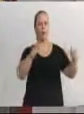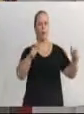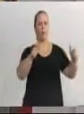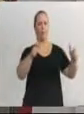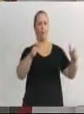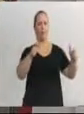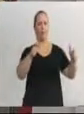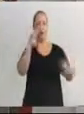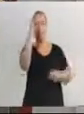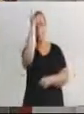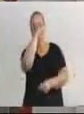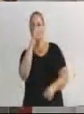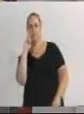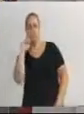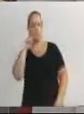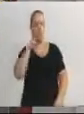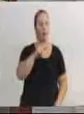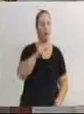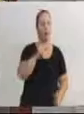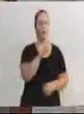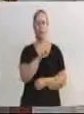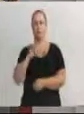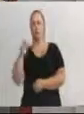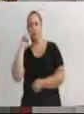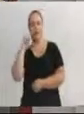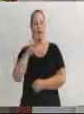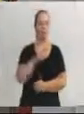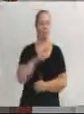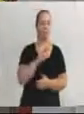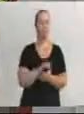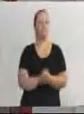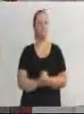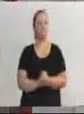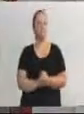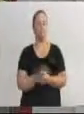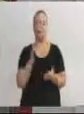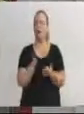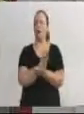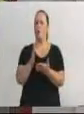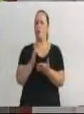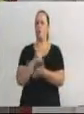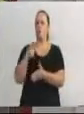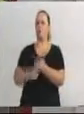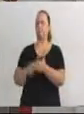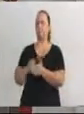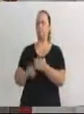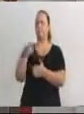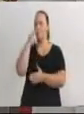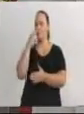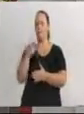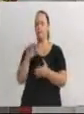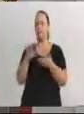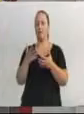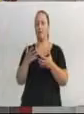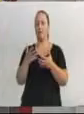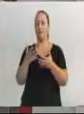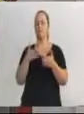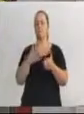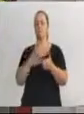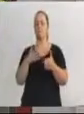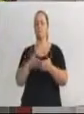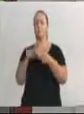nacional enquanto alguns insistem e trabalham para que não aconteça muitos têm atuado